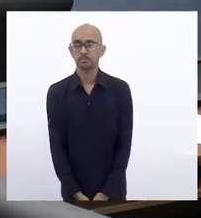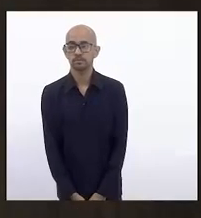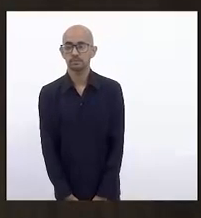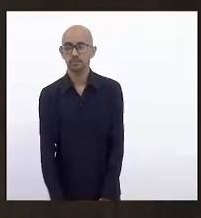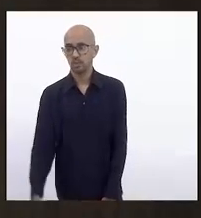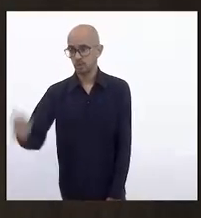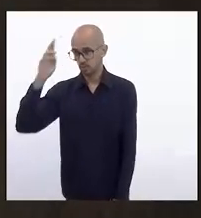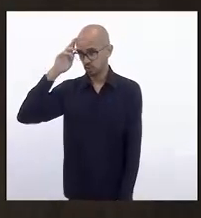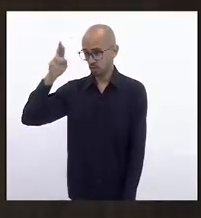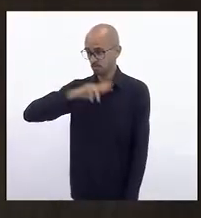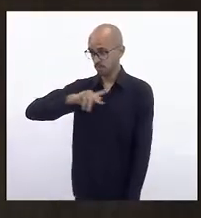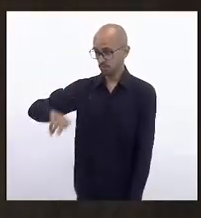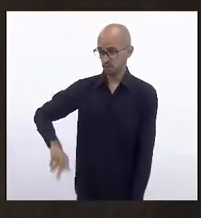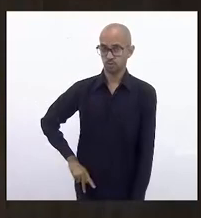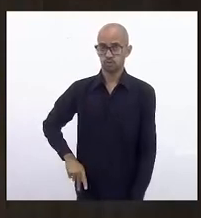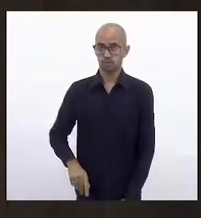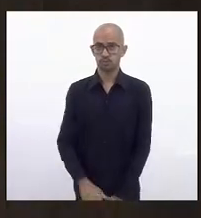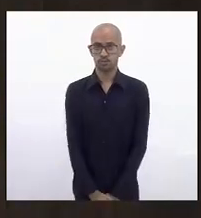Senhor presidente,